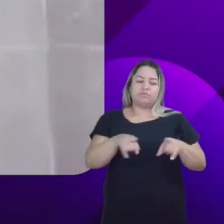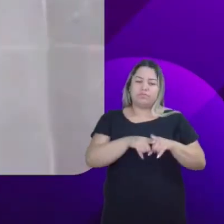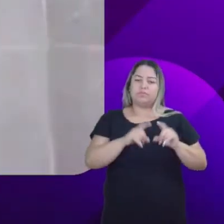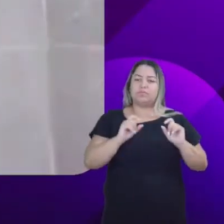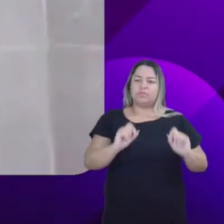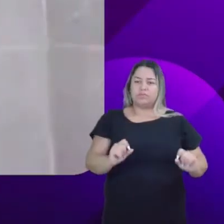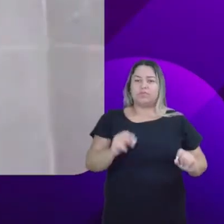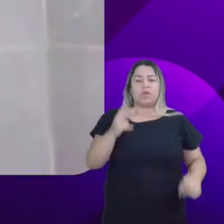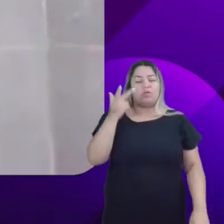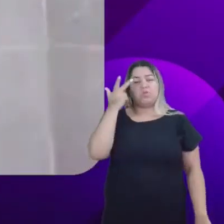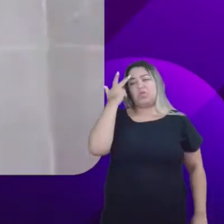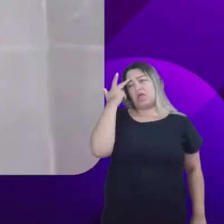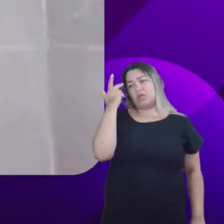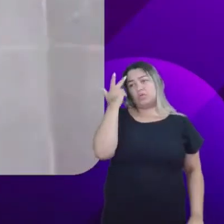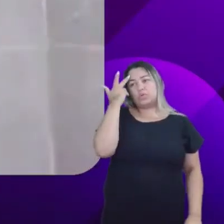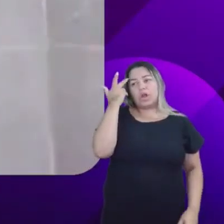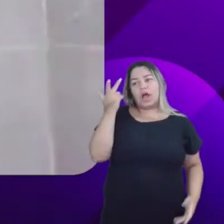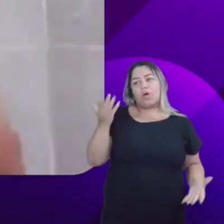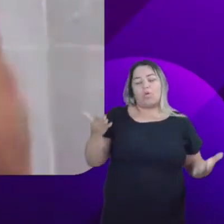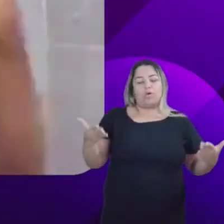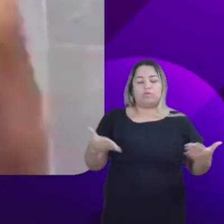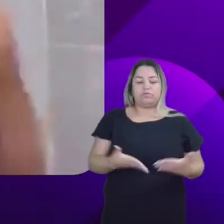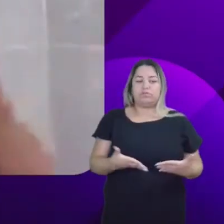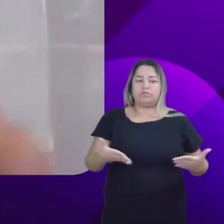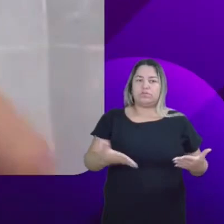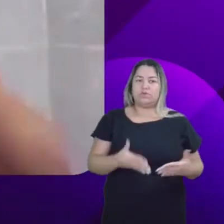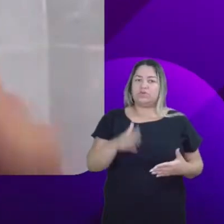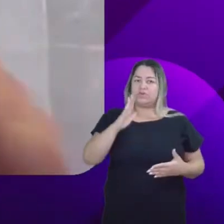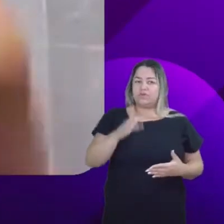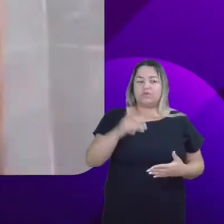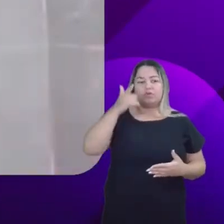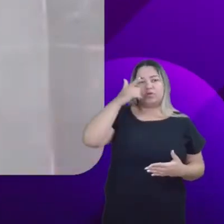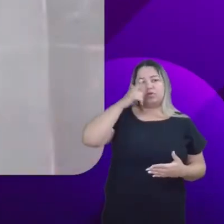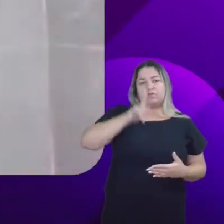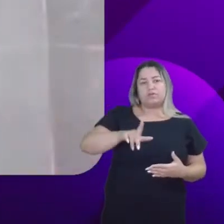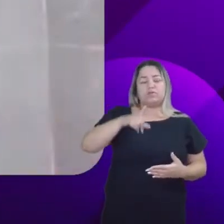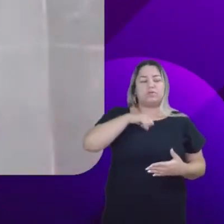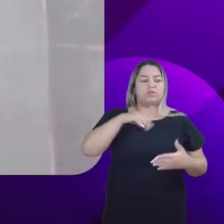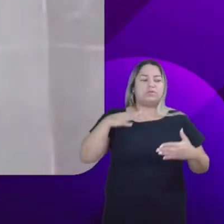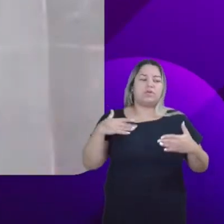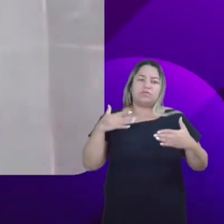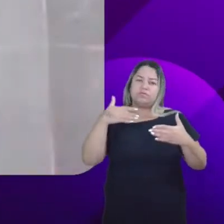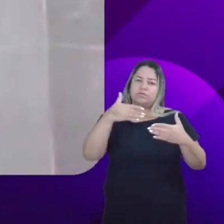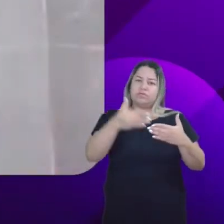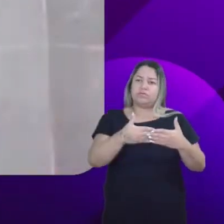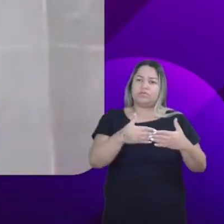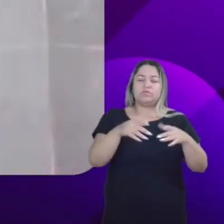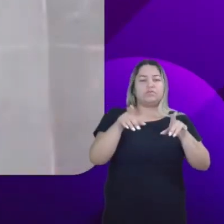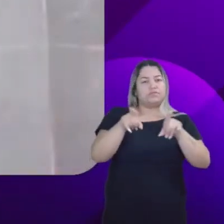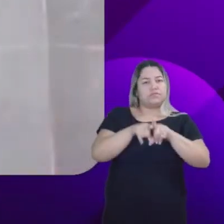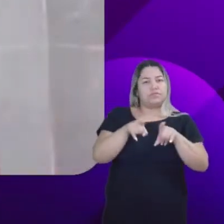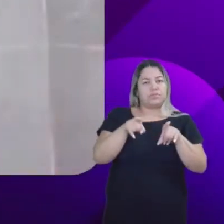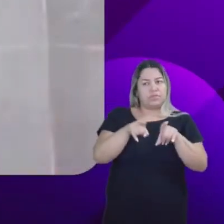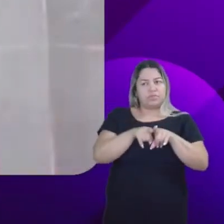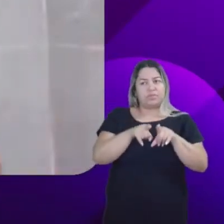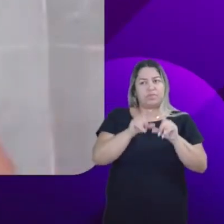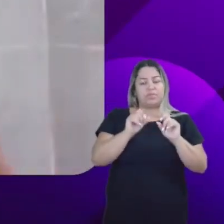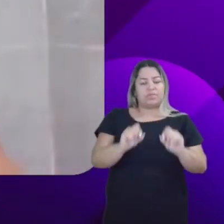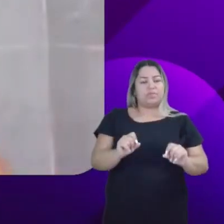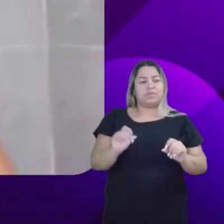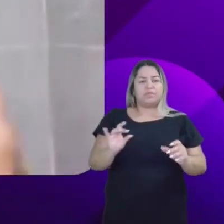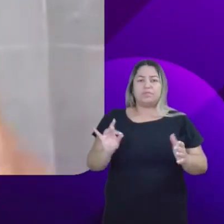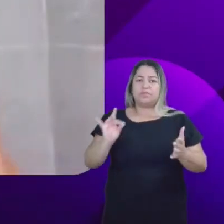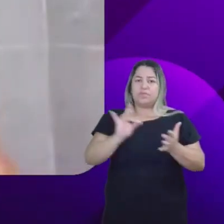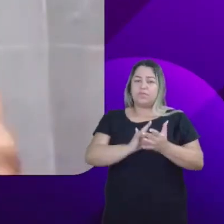algo naturalizado. Isso hoje já foi superado, já houve avanços com relação, pelo menos, a